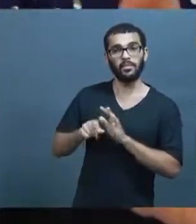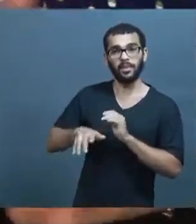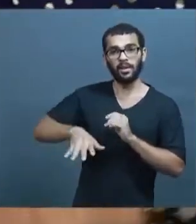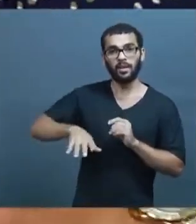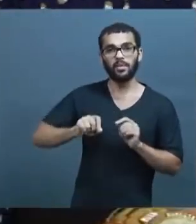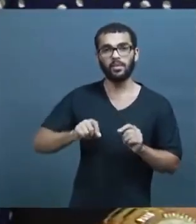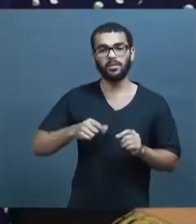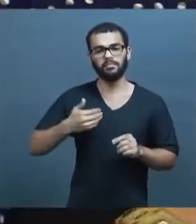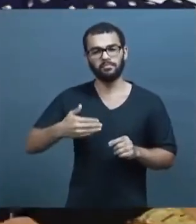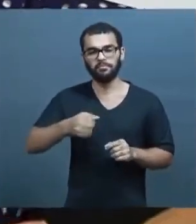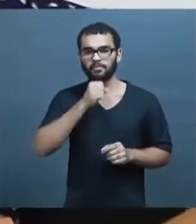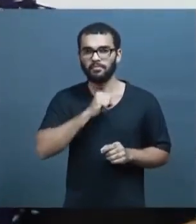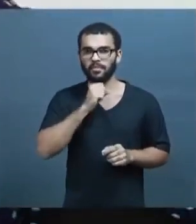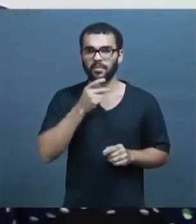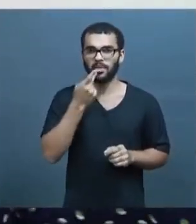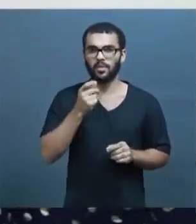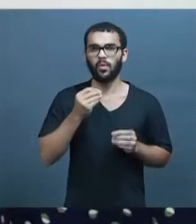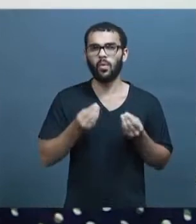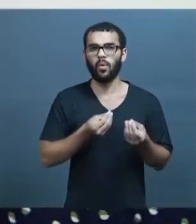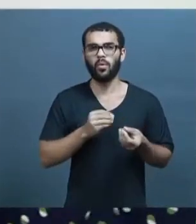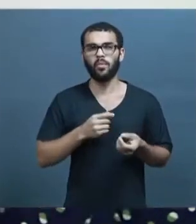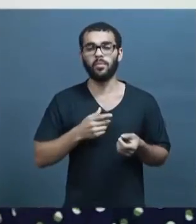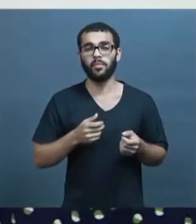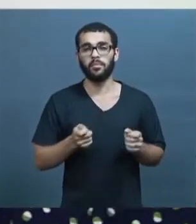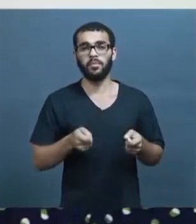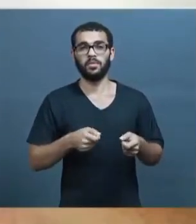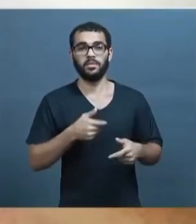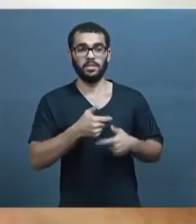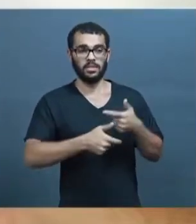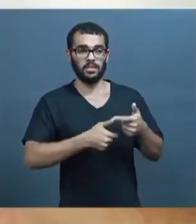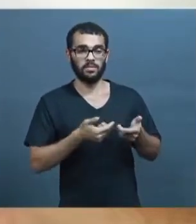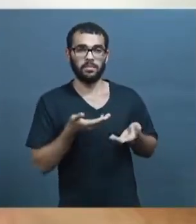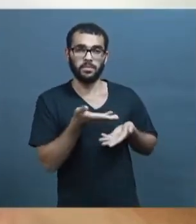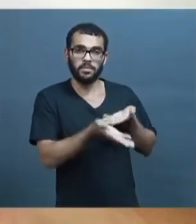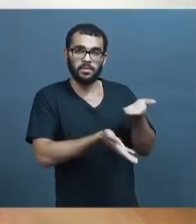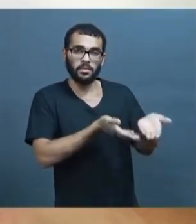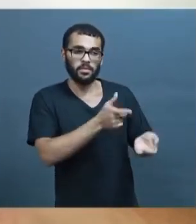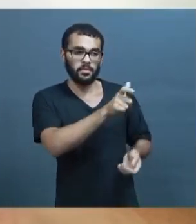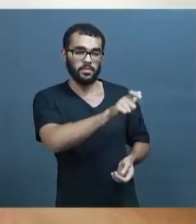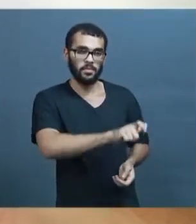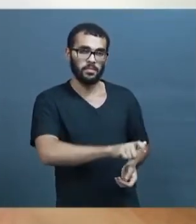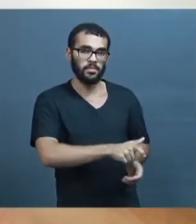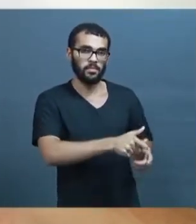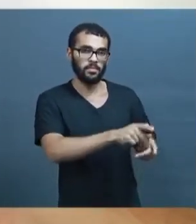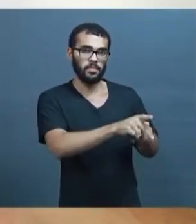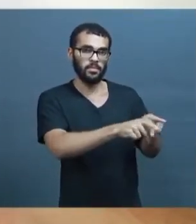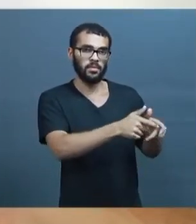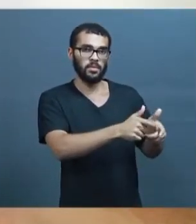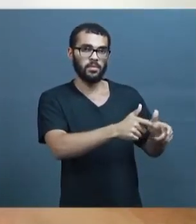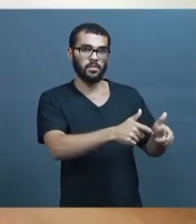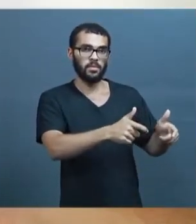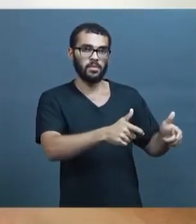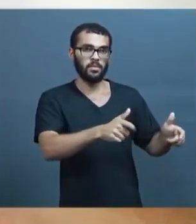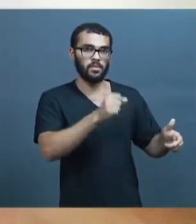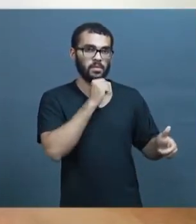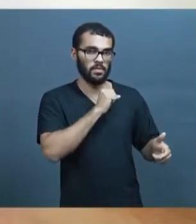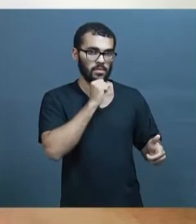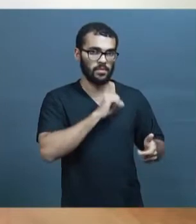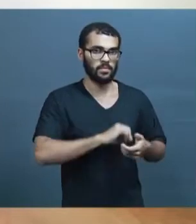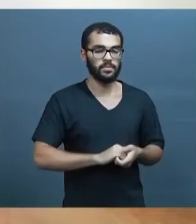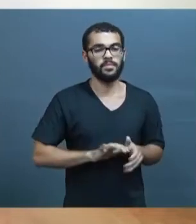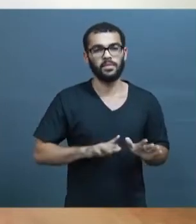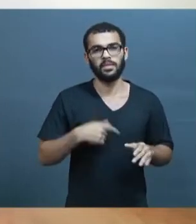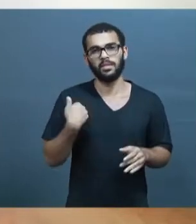de trabalhar para a população que está ficando mais velha. Nunca se viveu tanto quanto agora. A gente pode dizer que